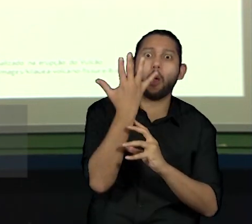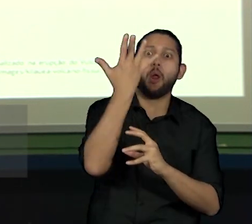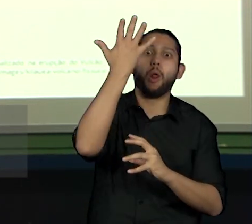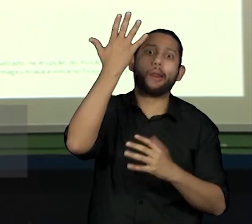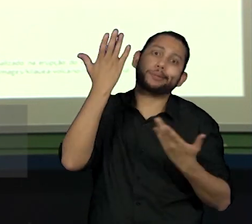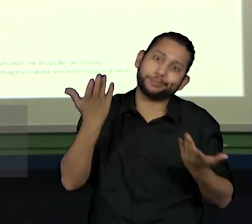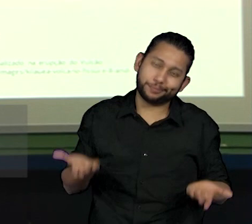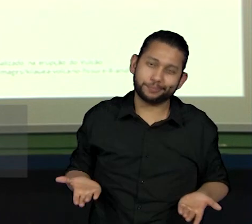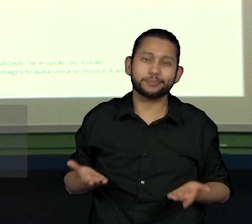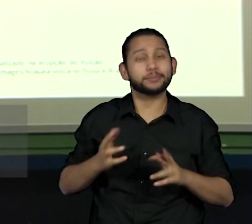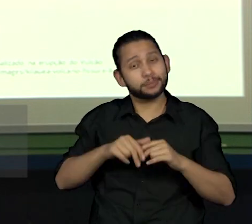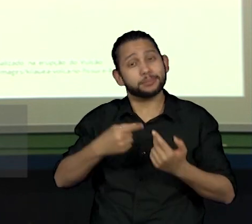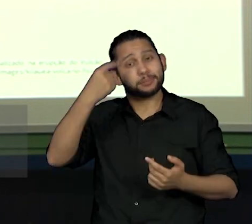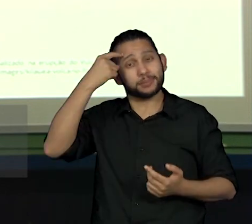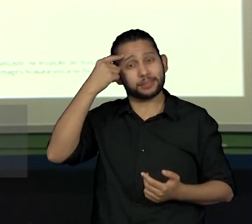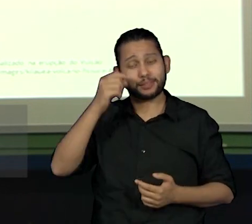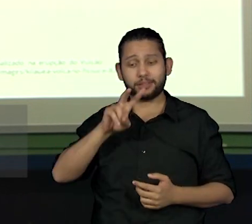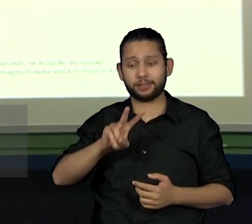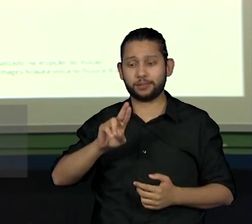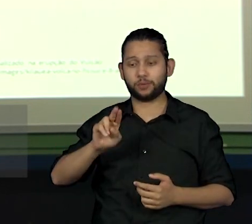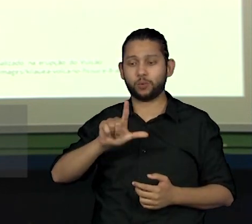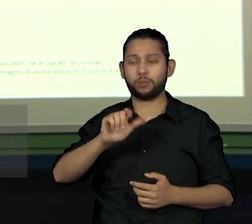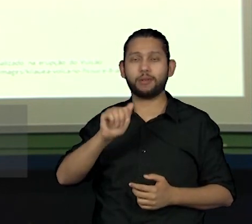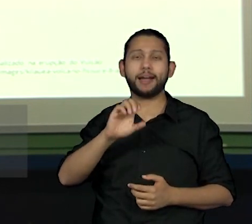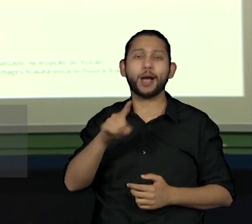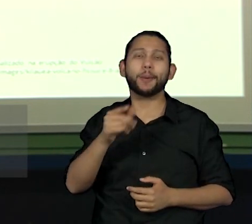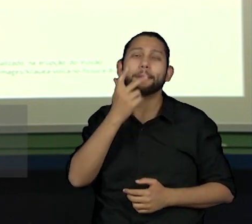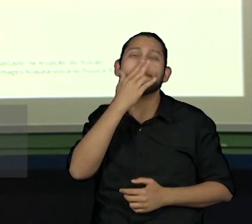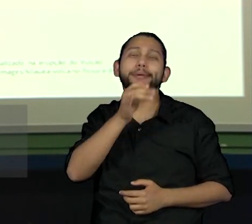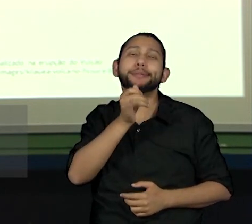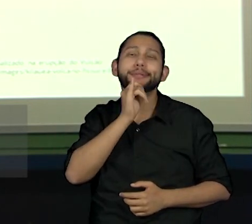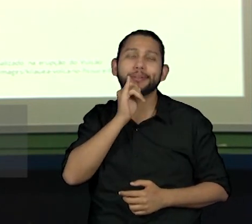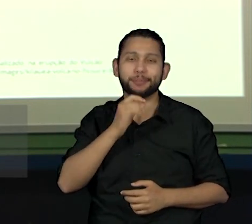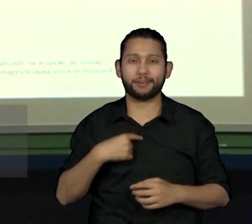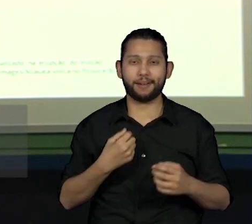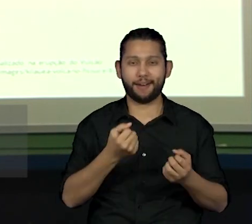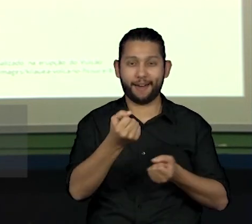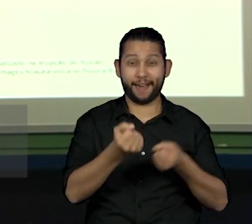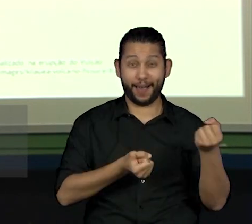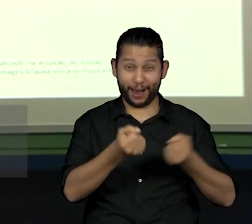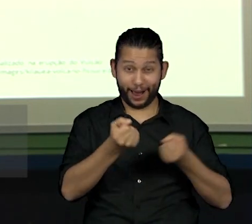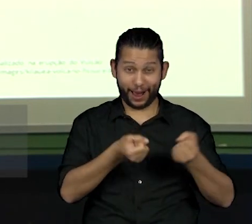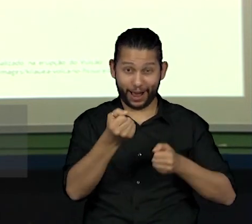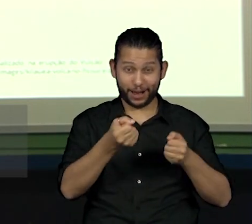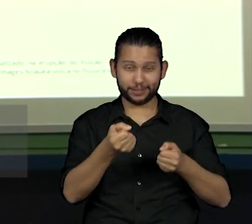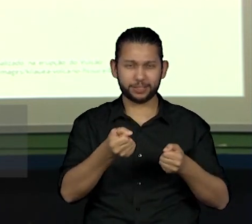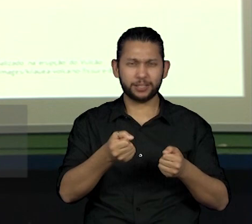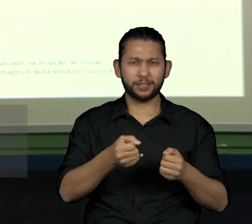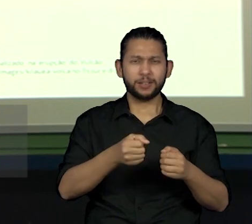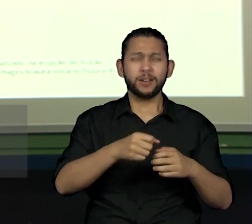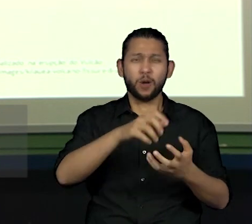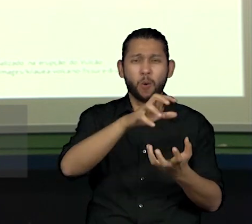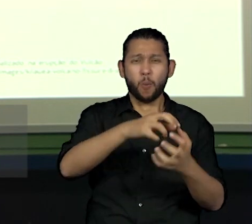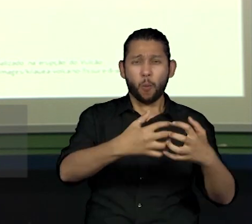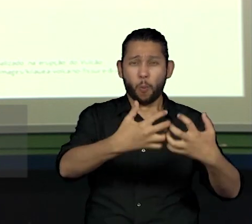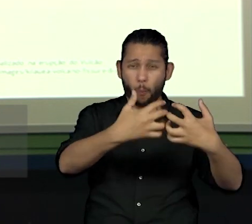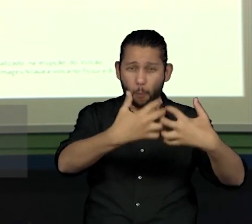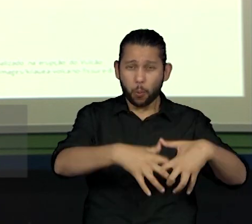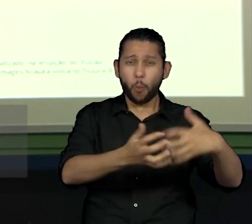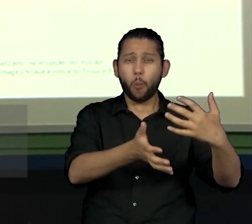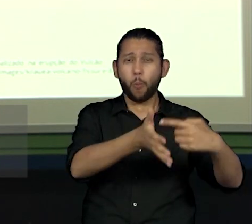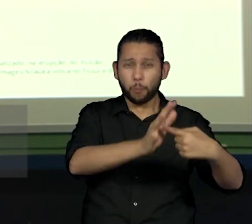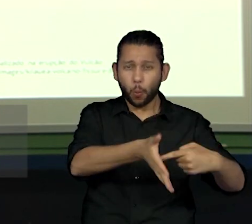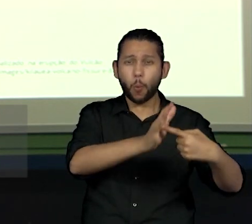você associar que os vulcões são como escapamentos da Terra. Eles estão ali para aliviar a pressão que vem de dentro da